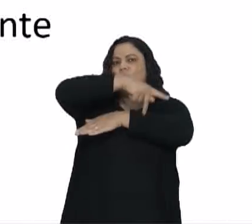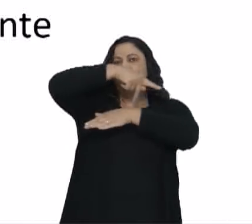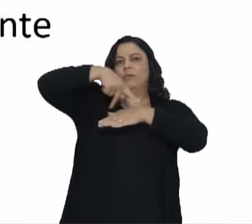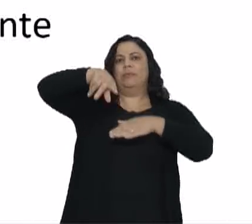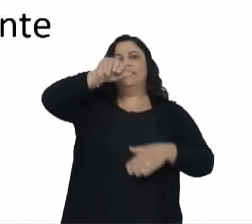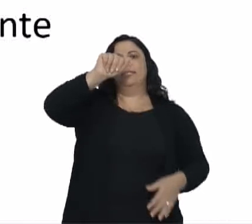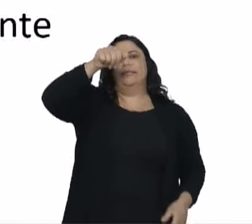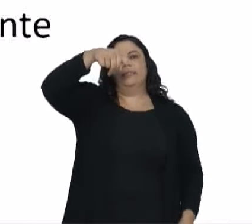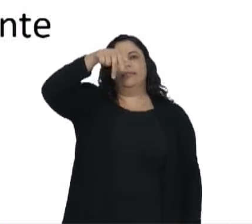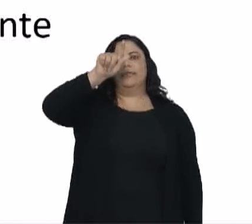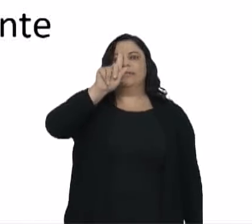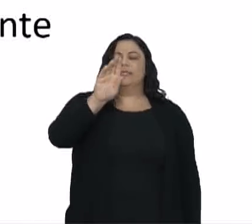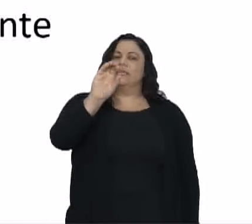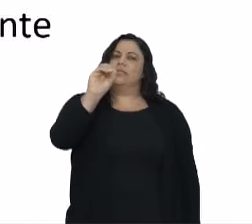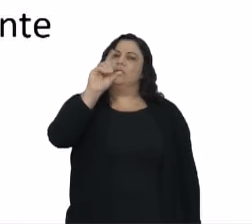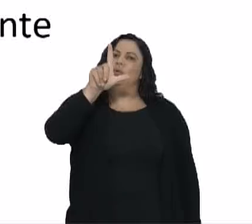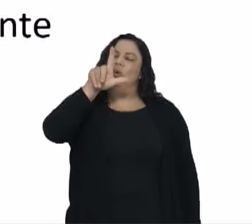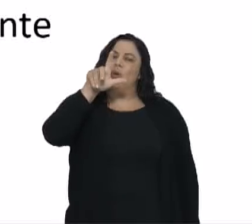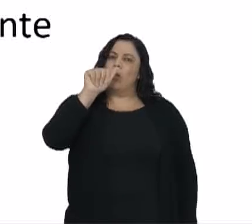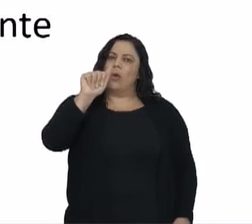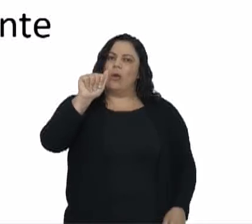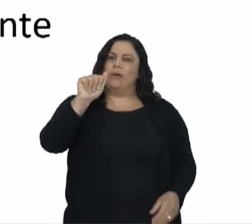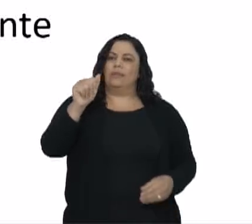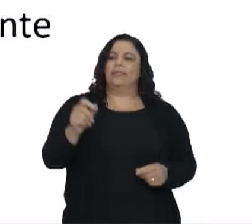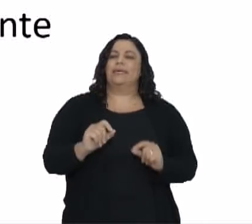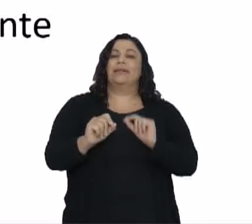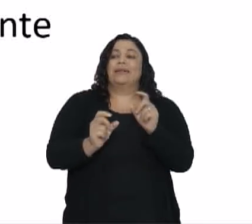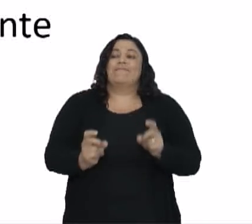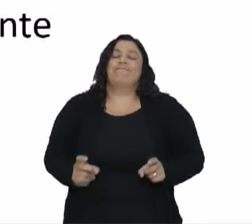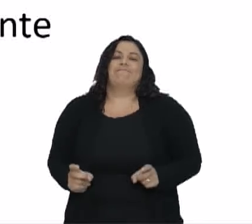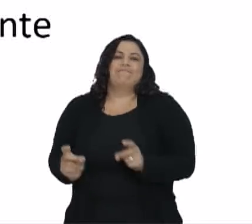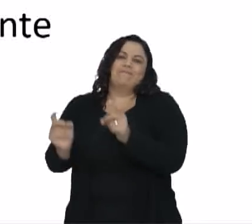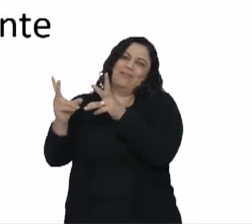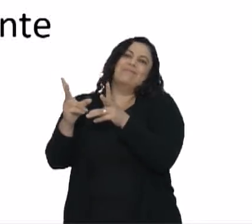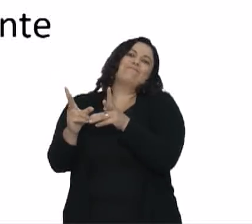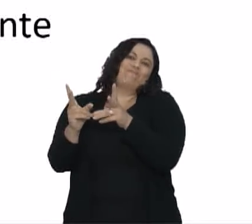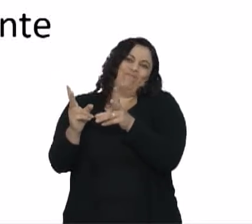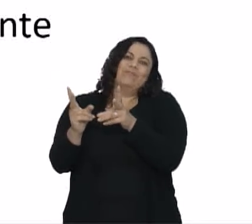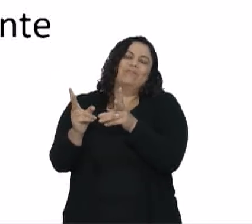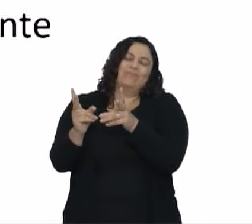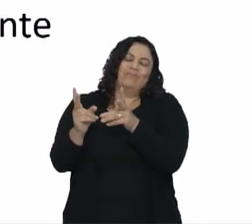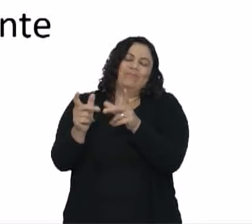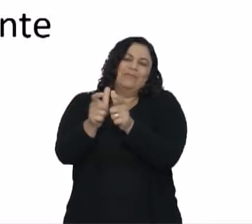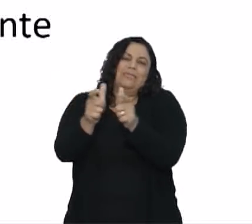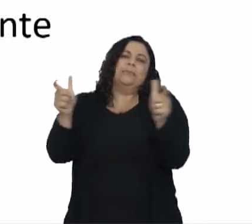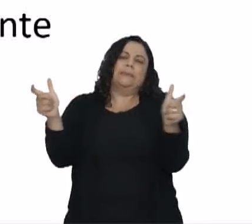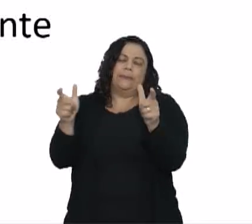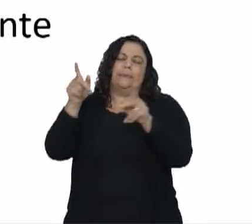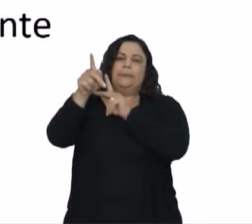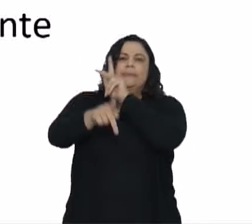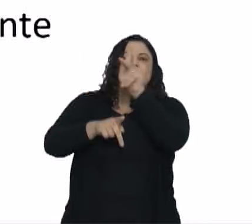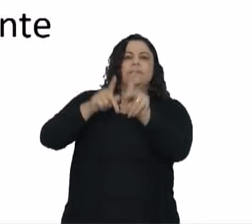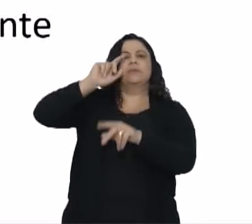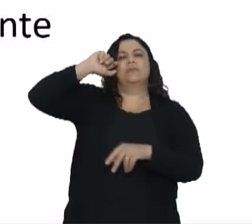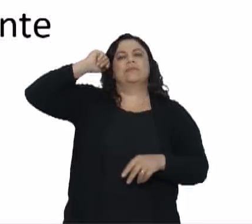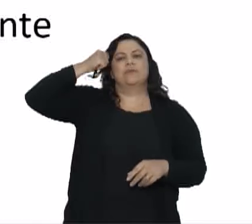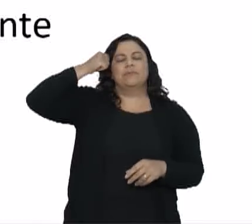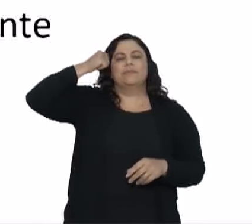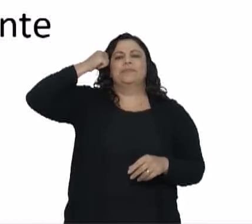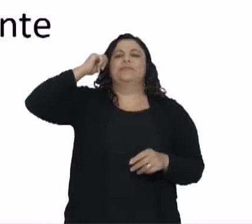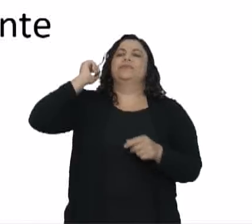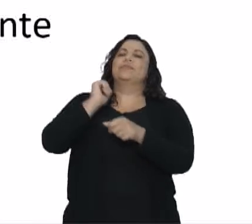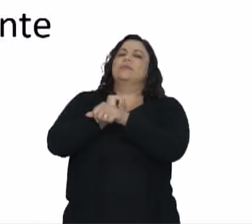a maior parte dos escravos utilizados em toda a América Portuguesa. Então, de onde os portugueses traziam para suas